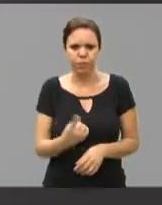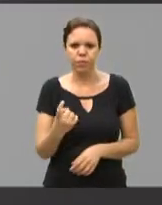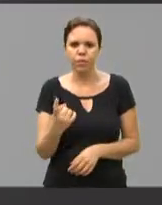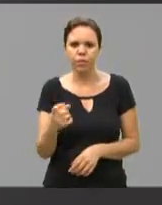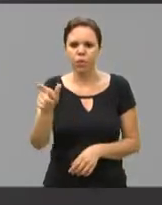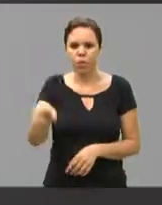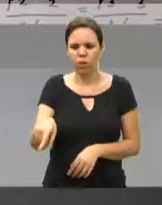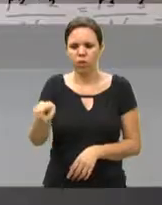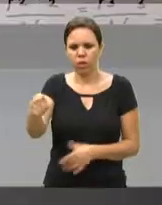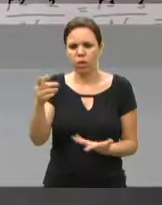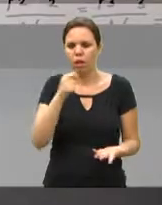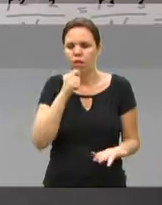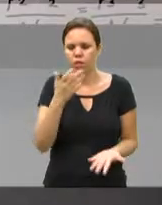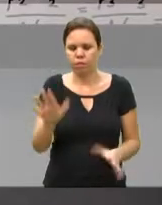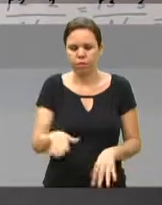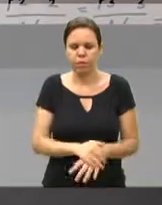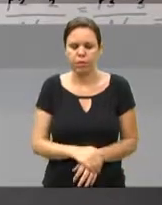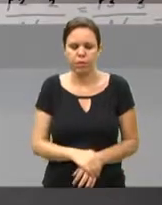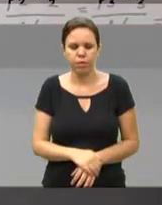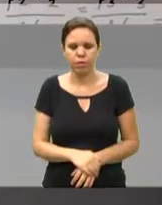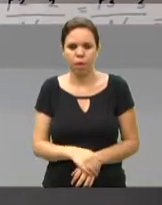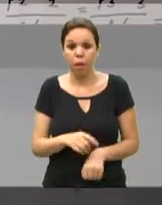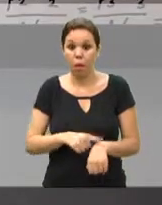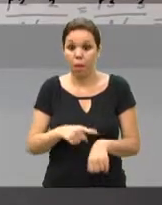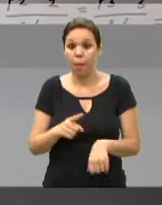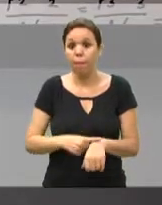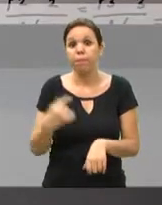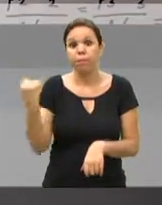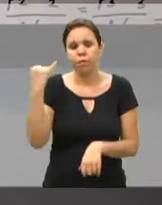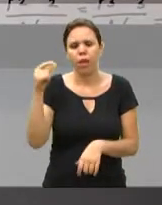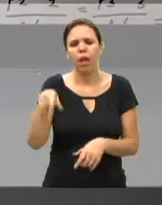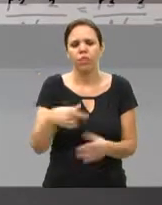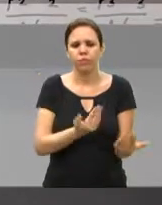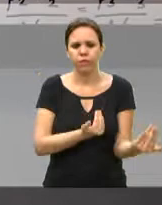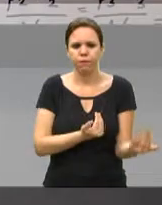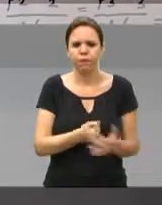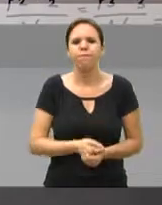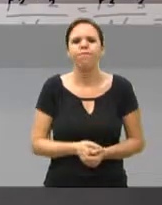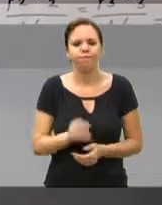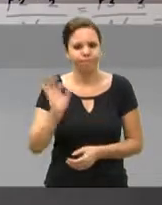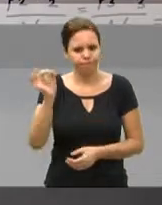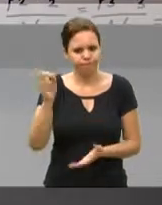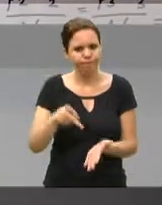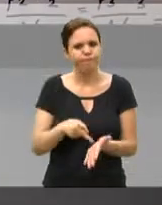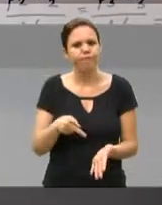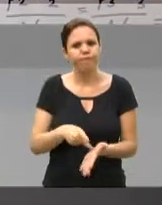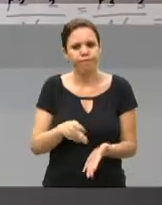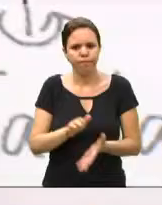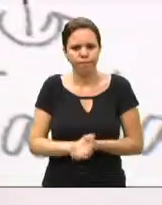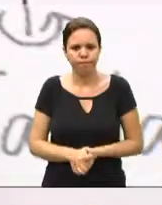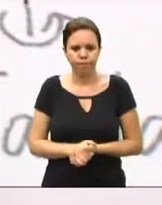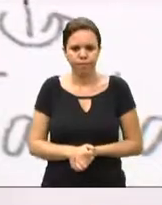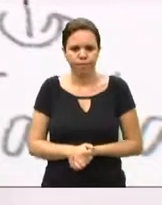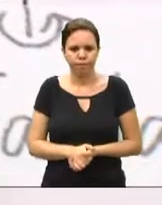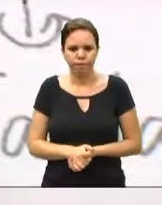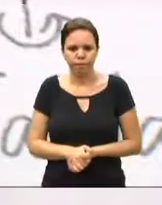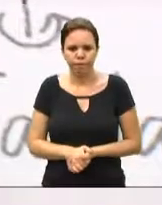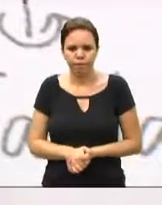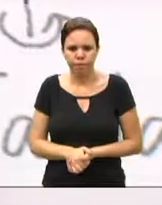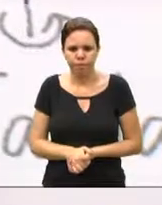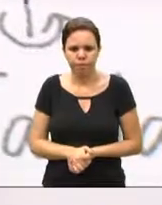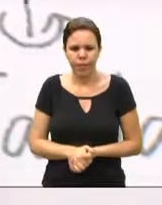que tá nisso, né? Agora, é um momento muito importante para quem é jovem, né? Com certeza, né? Eles ficam